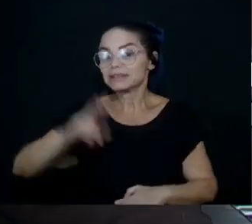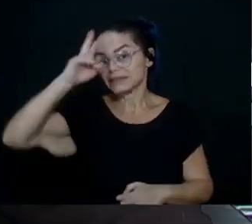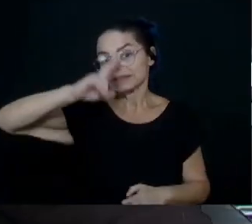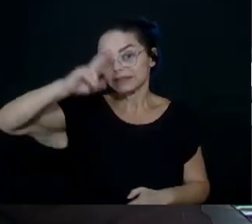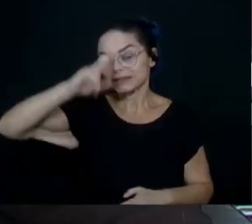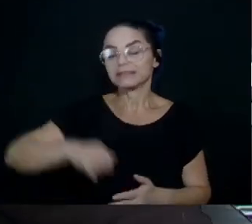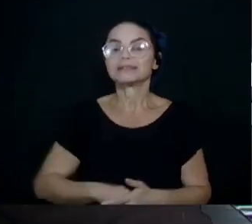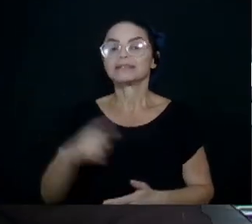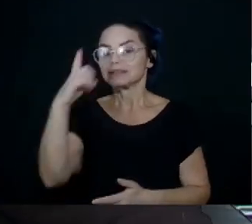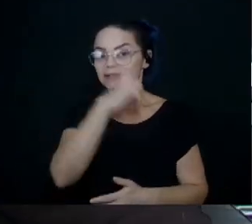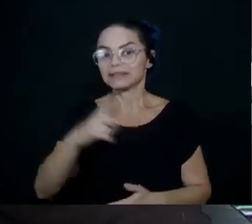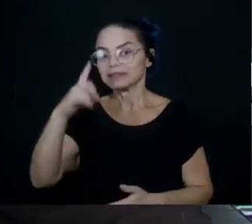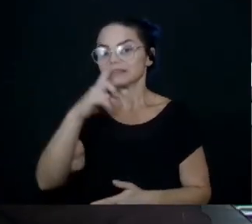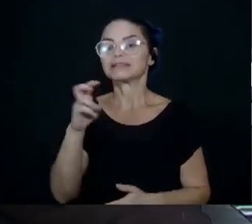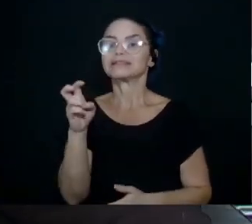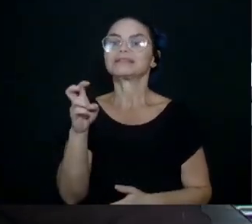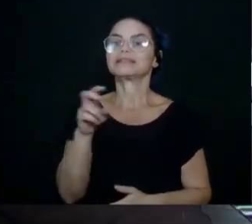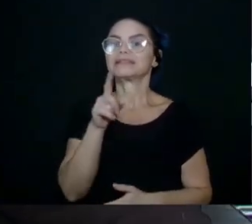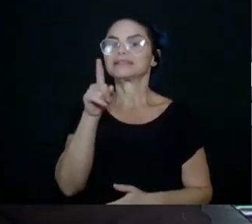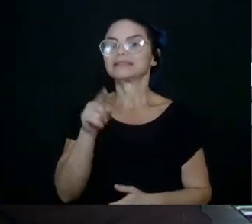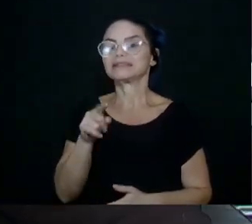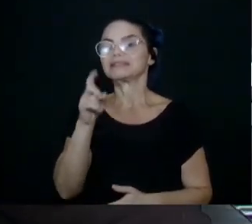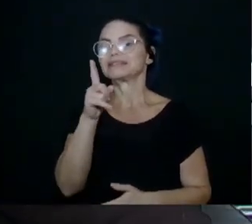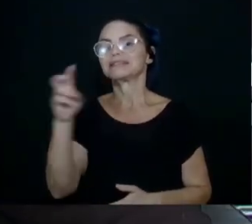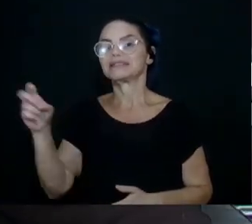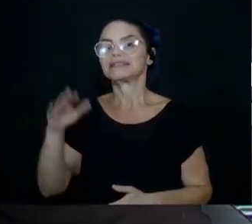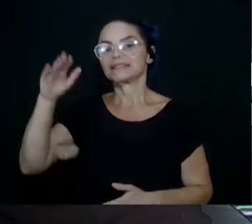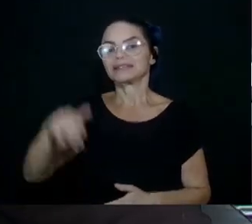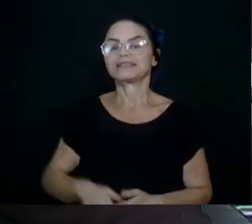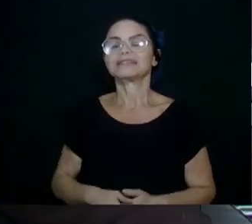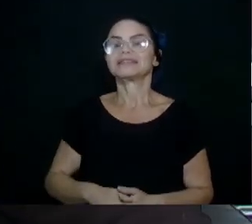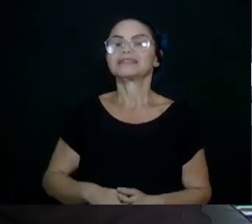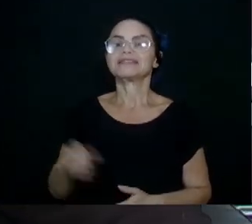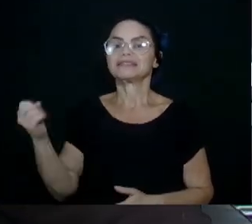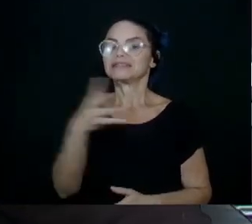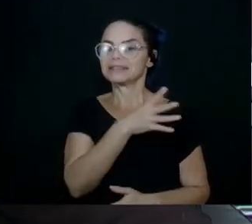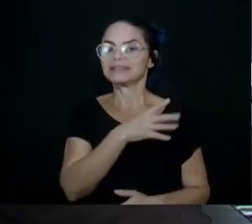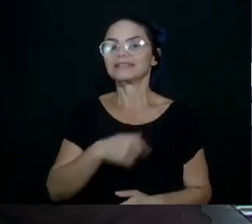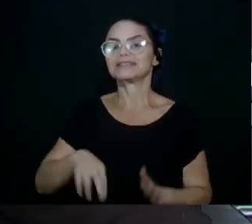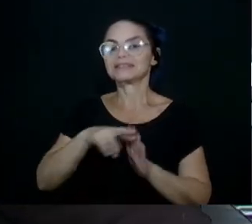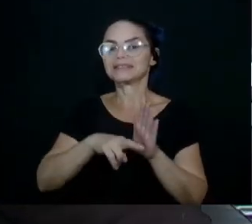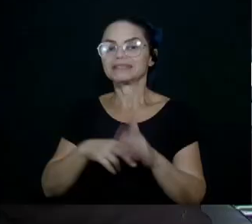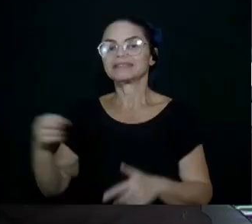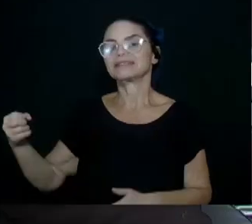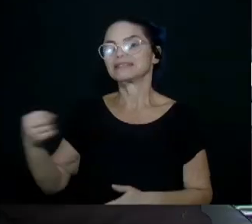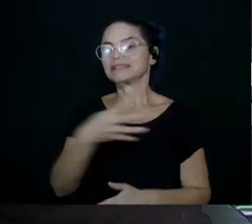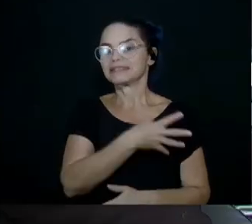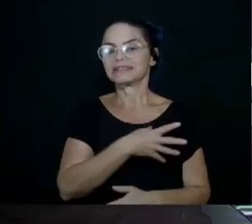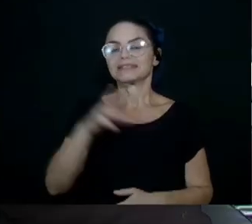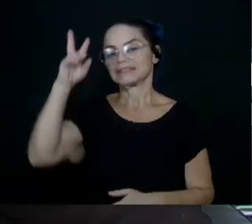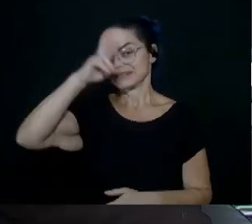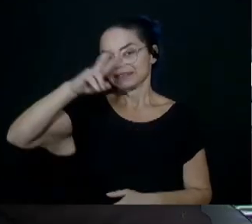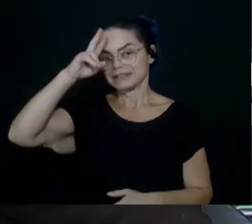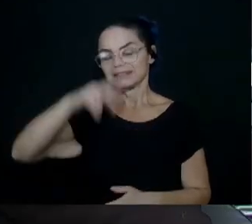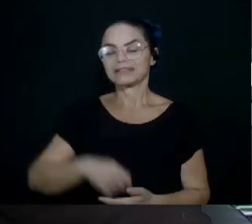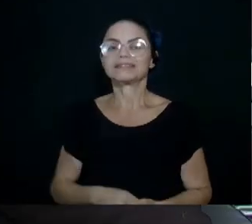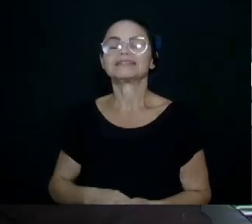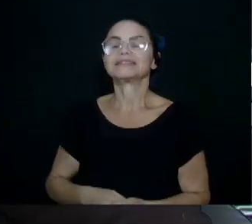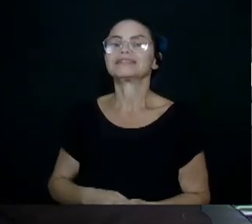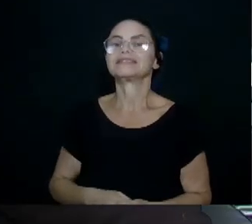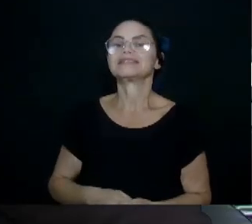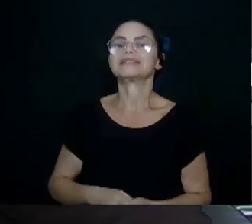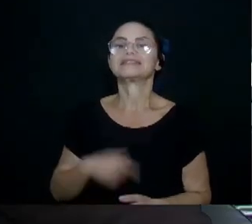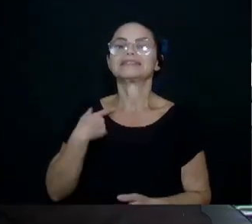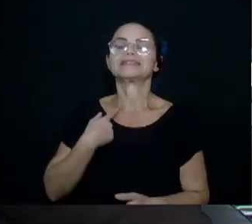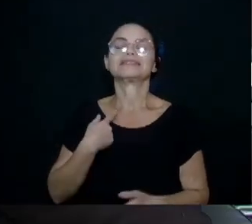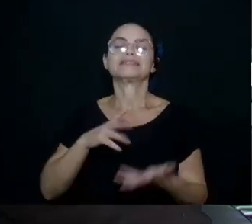domingo, 5h15 da tarde, tem estreia de um novo programa com novas histórias. E a playlist de todas